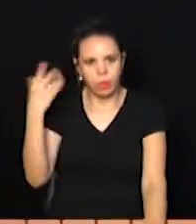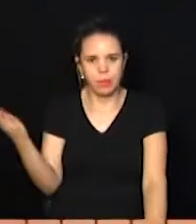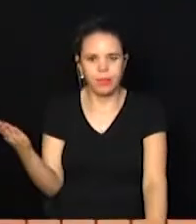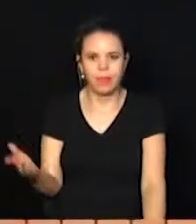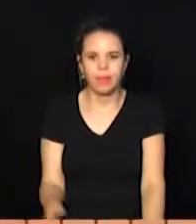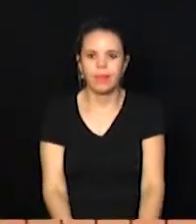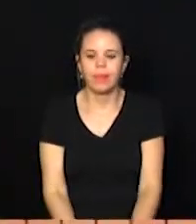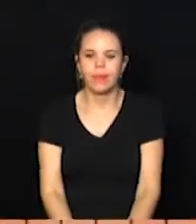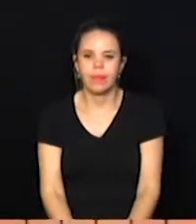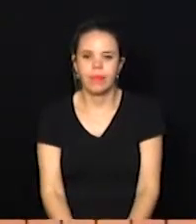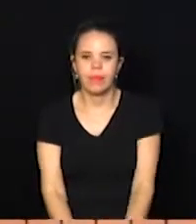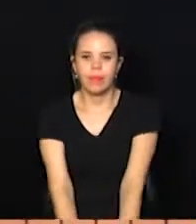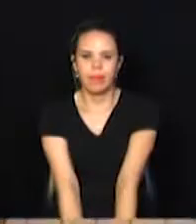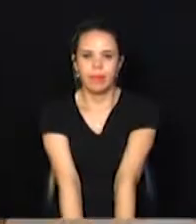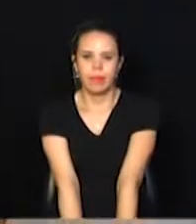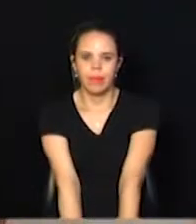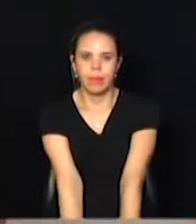Miguel.